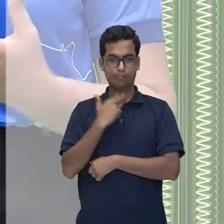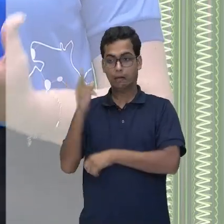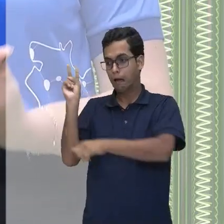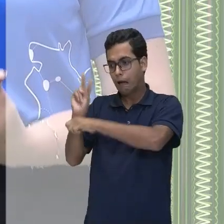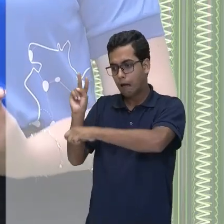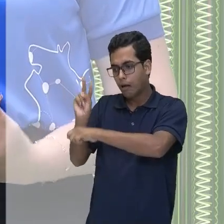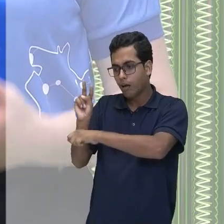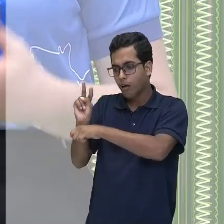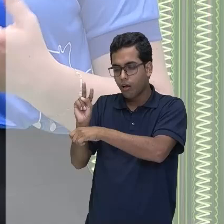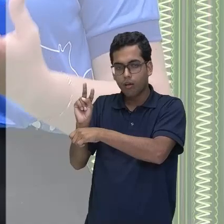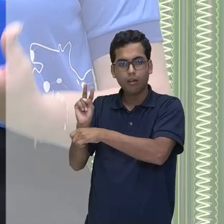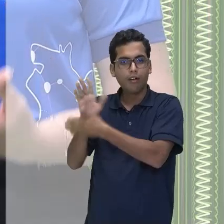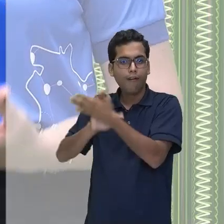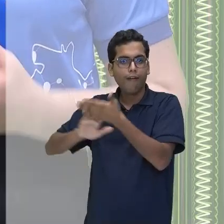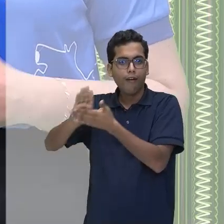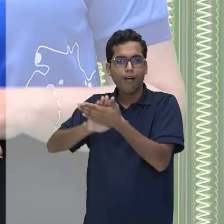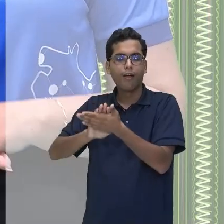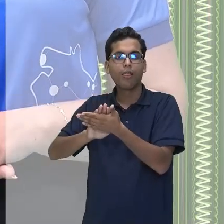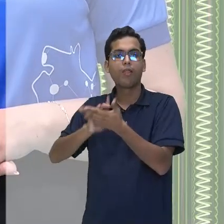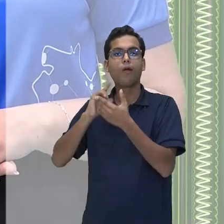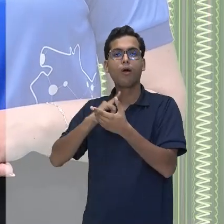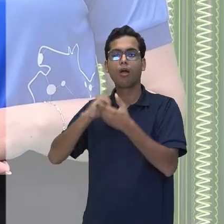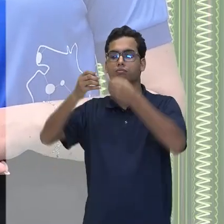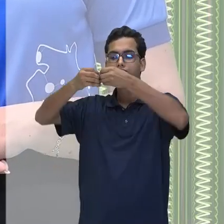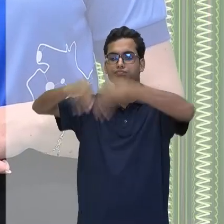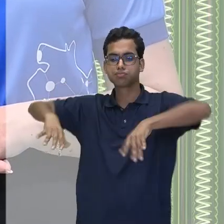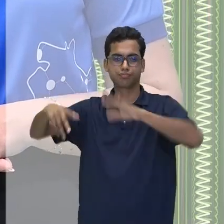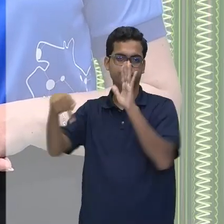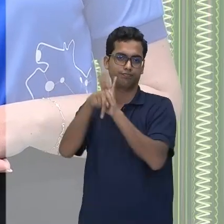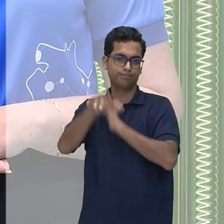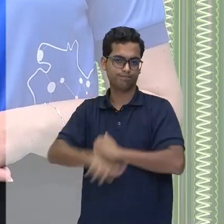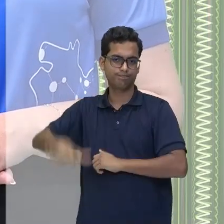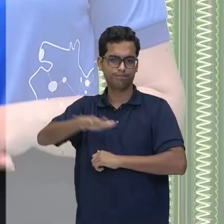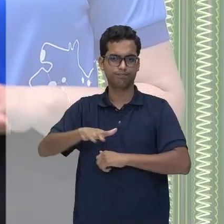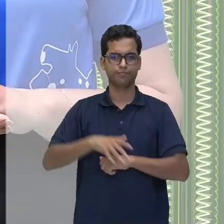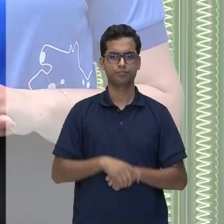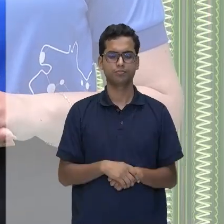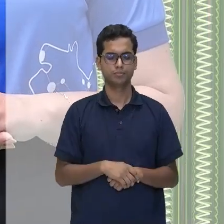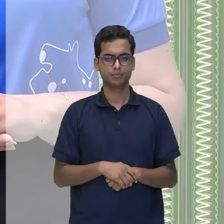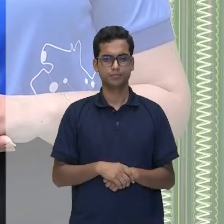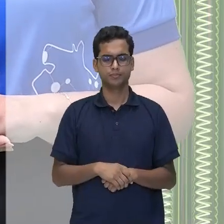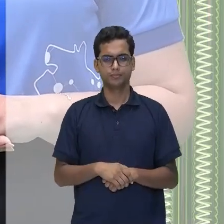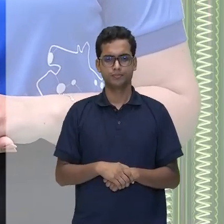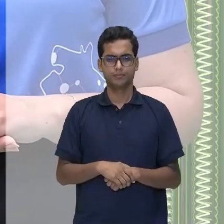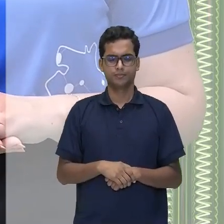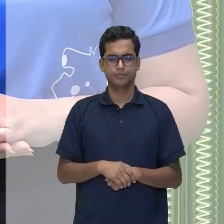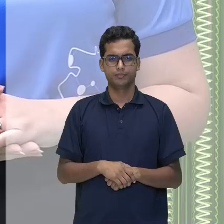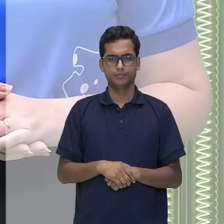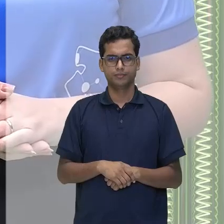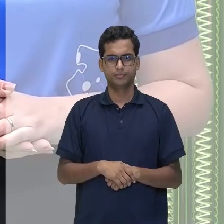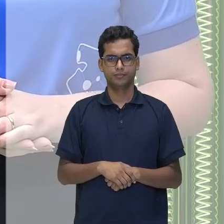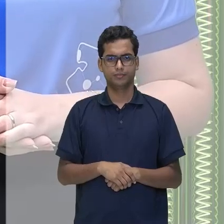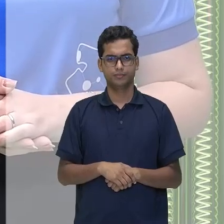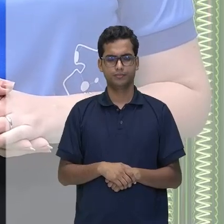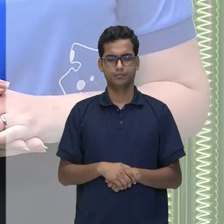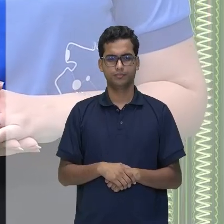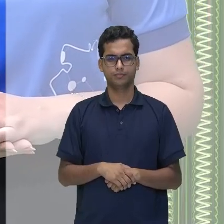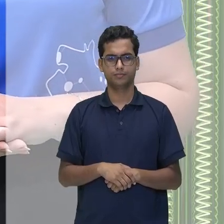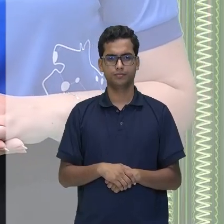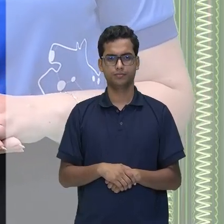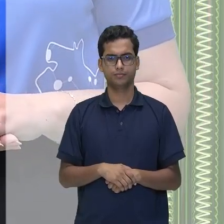ajudando a destruir, a degradar o próprio ambiente, né? Outro problema aí relacionado, né,